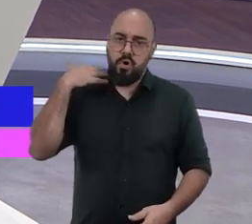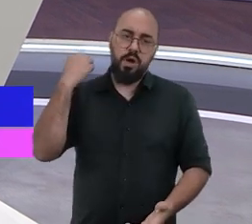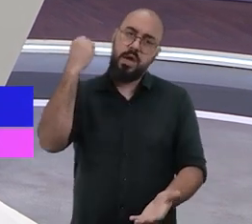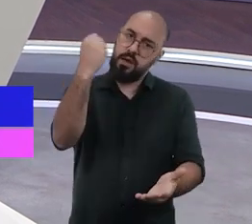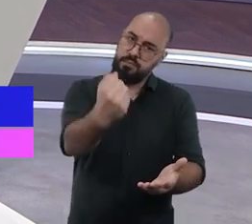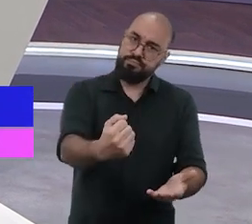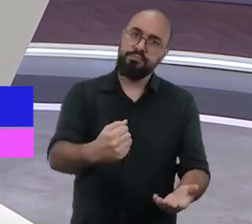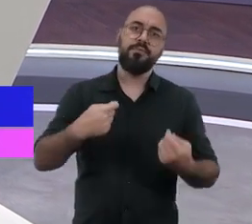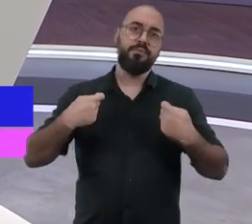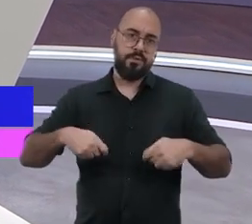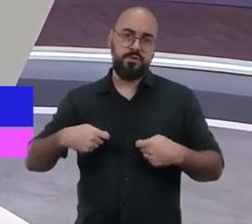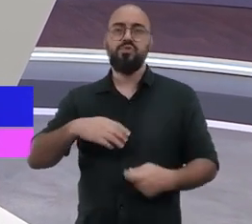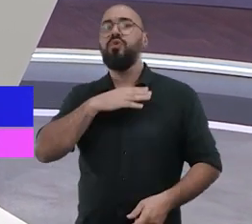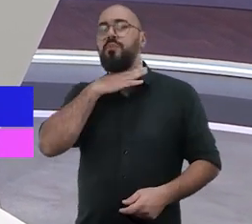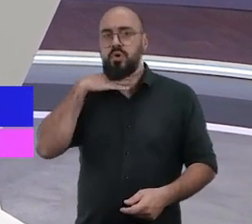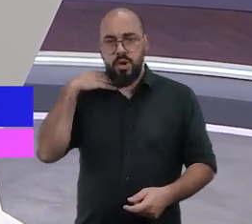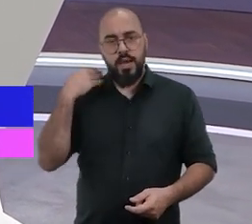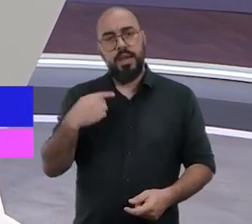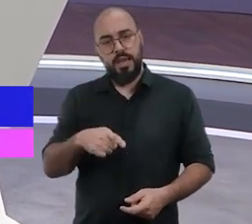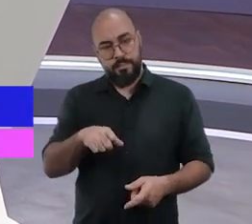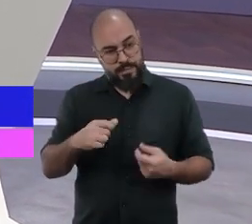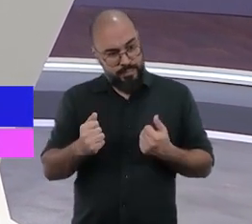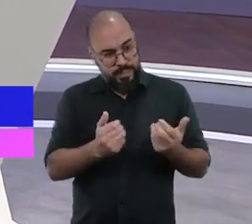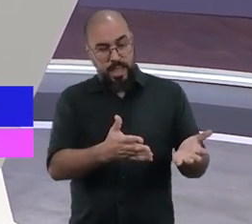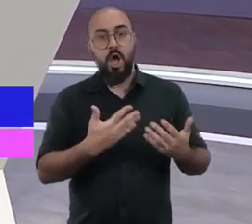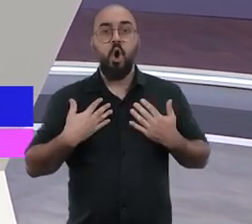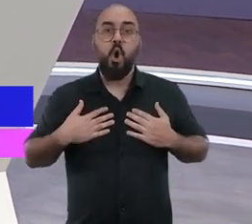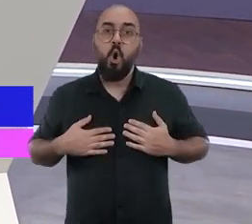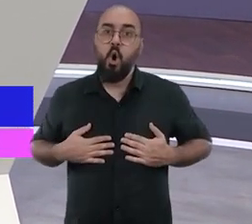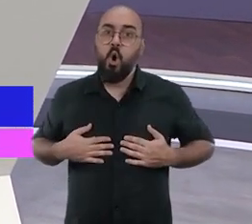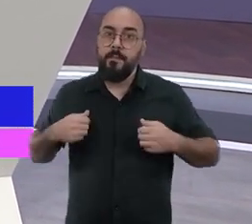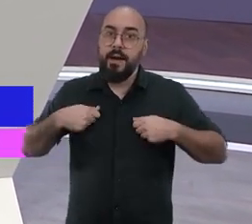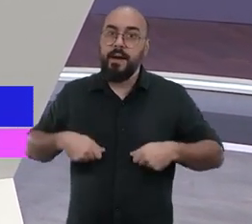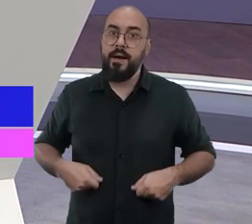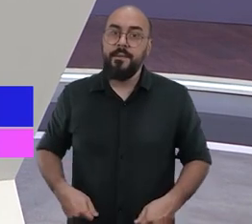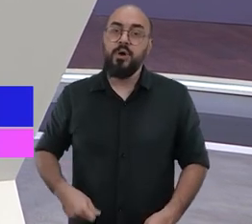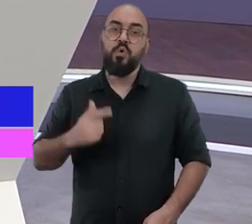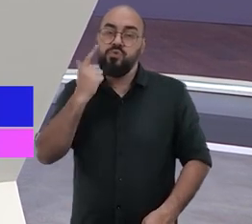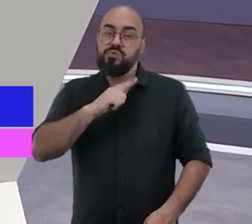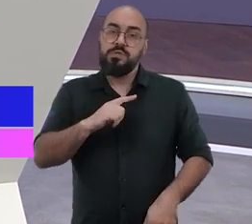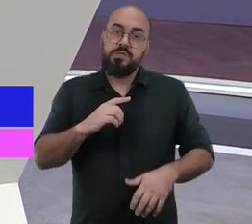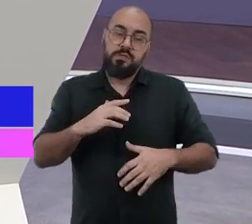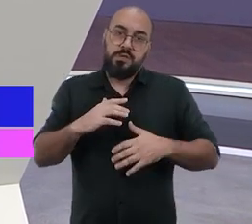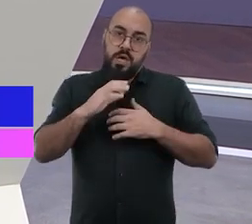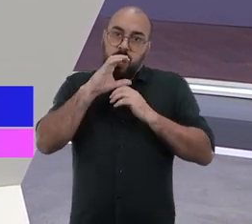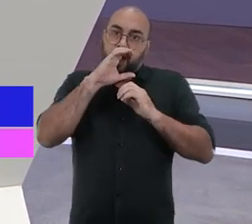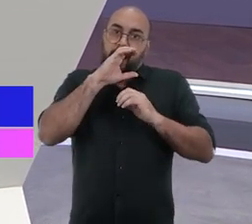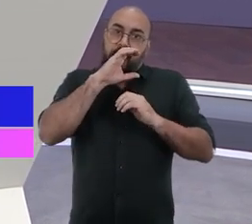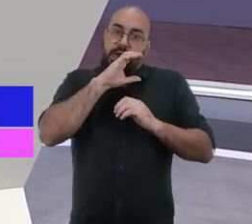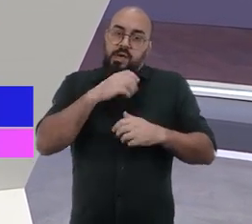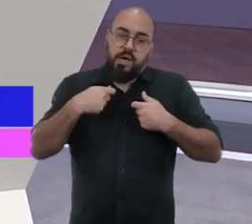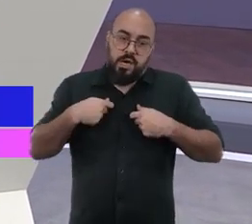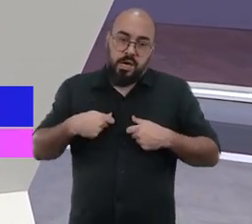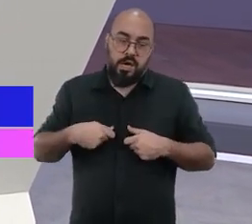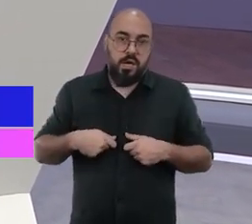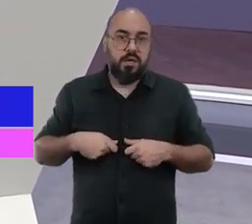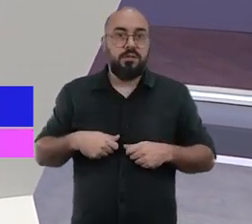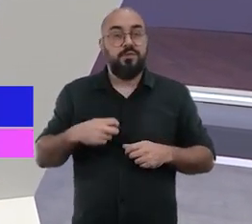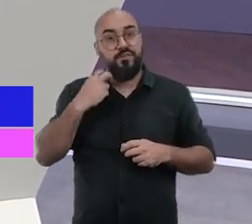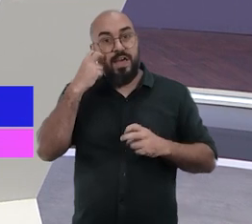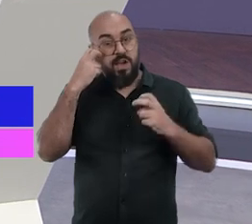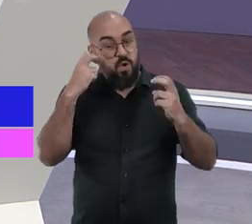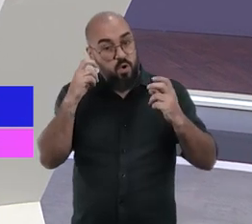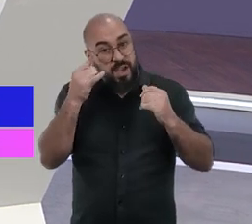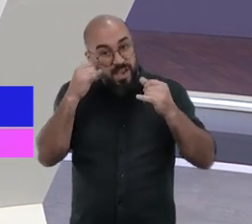Eva tivessem a roupa, para que eles fossem abrigados, para que eles fossem cobertos da vergonha, que